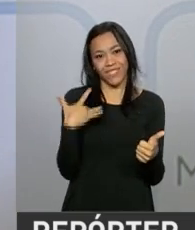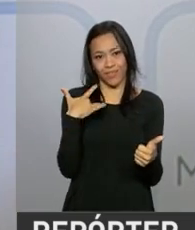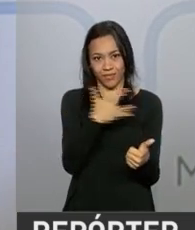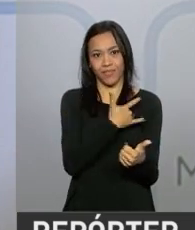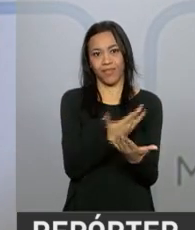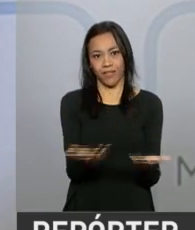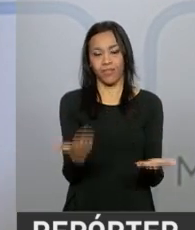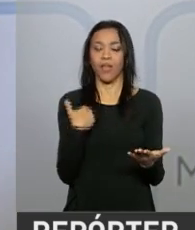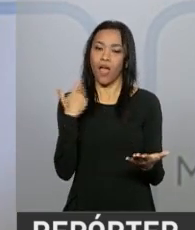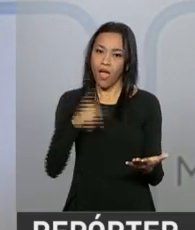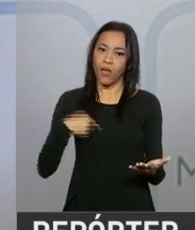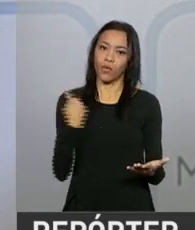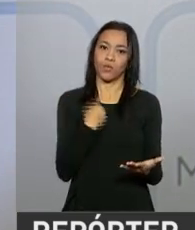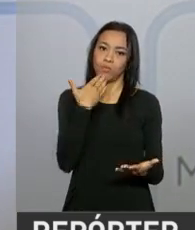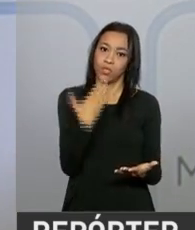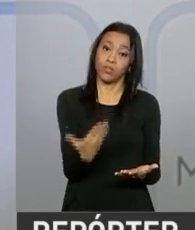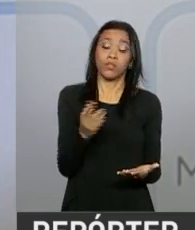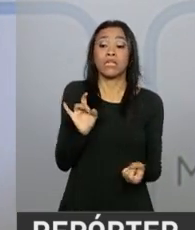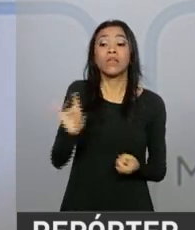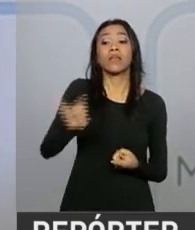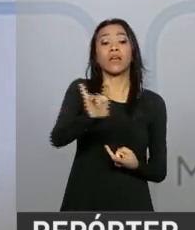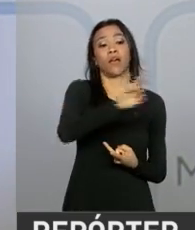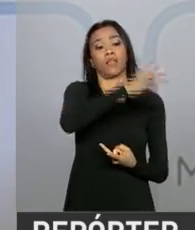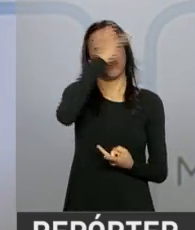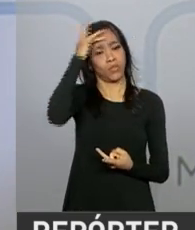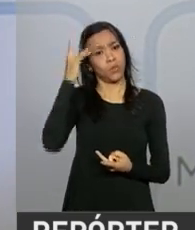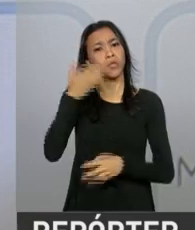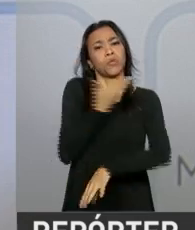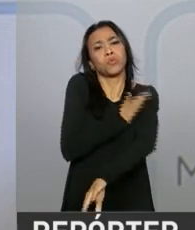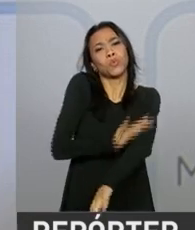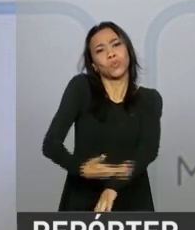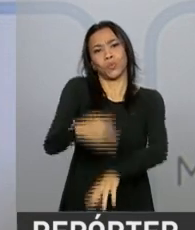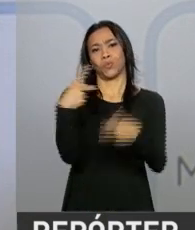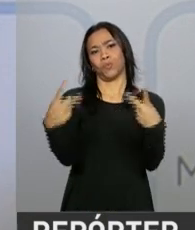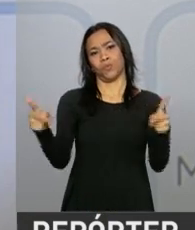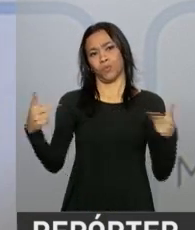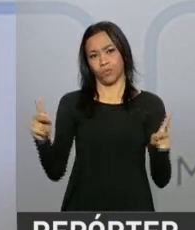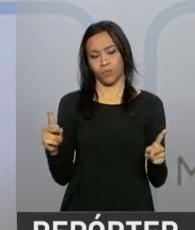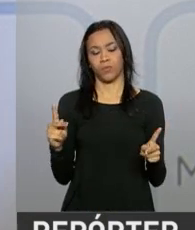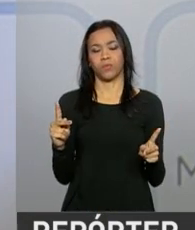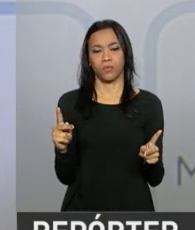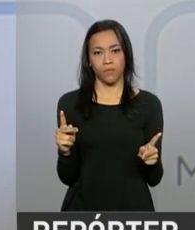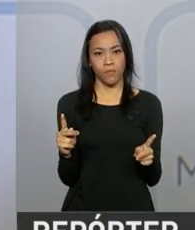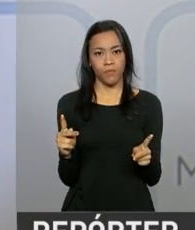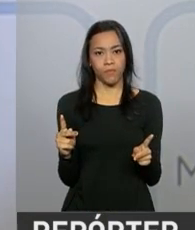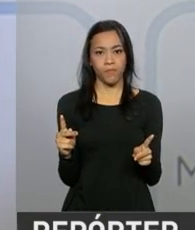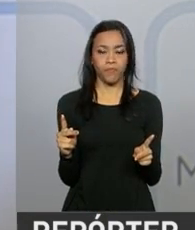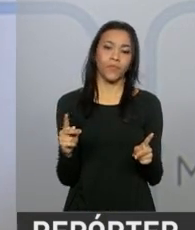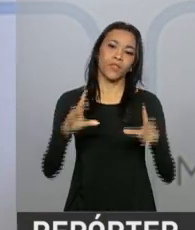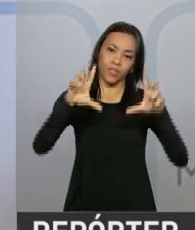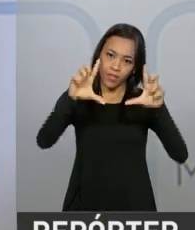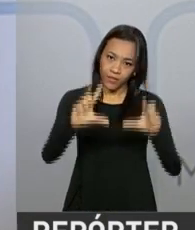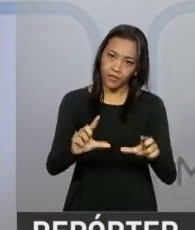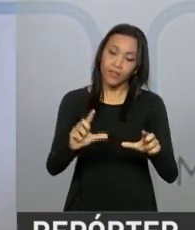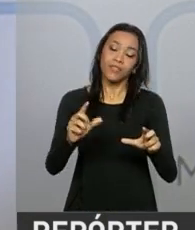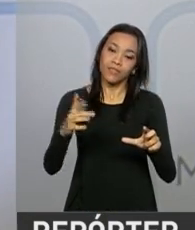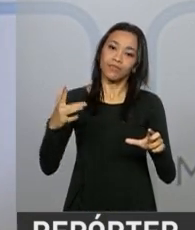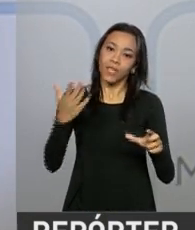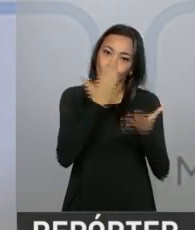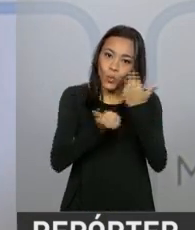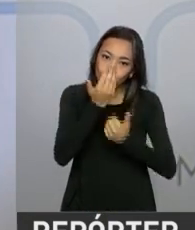apelo para que cada um cuide com seus hábitos de ter alimentação